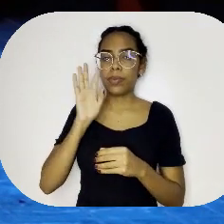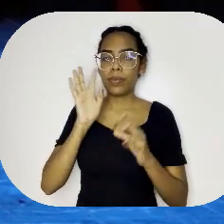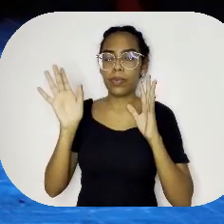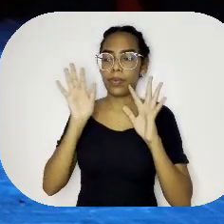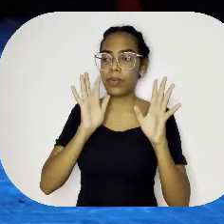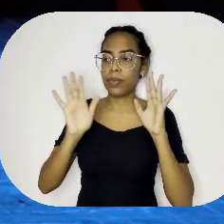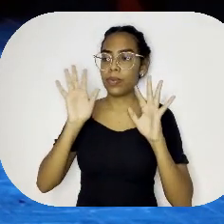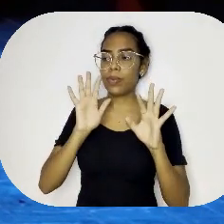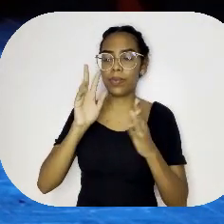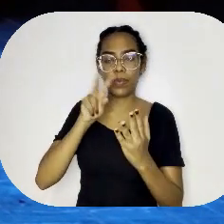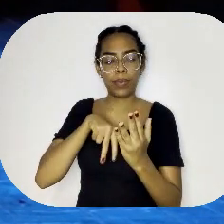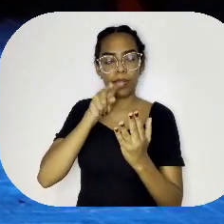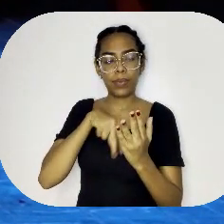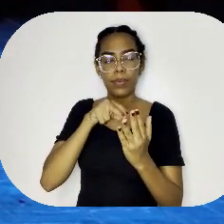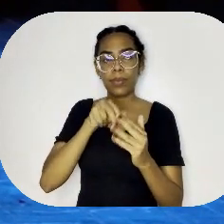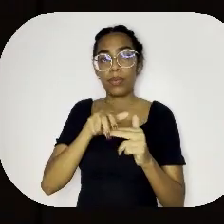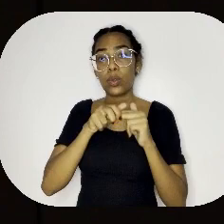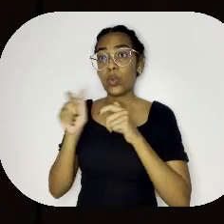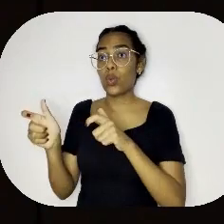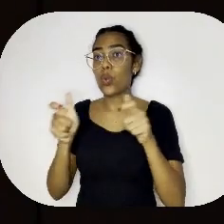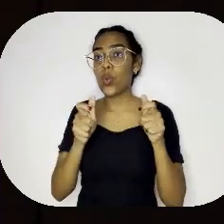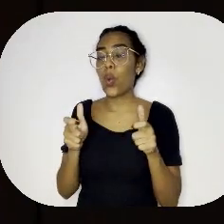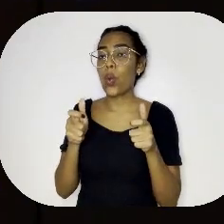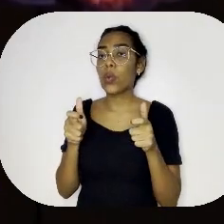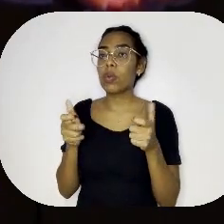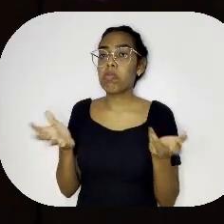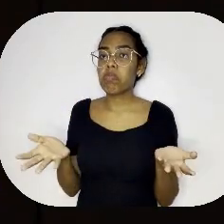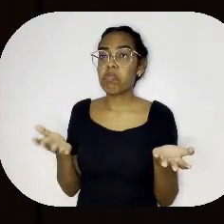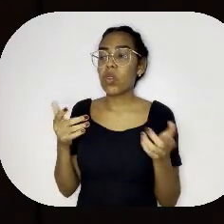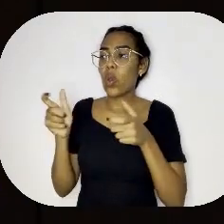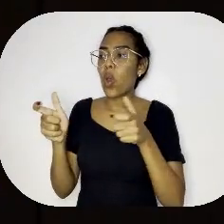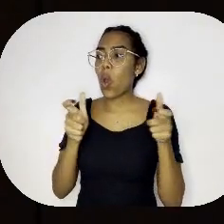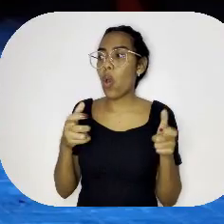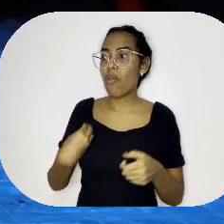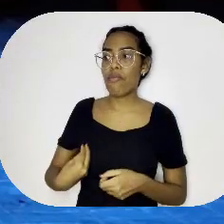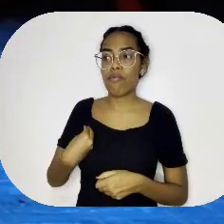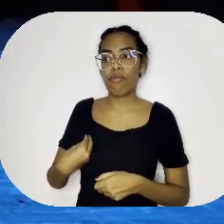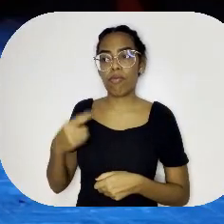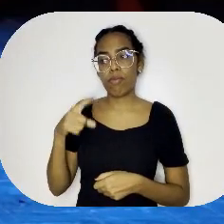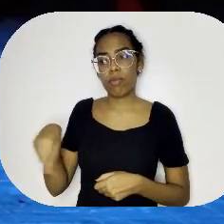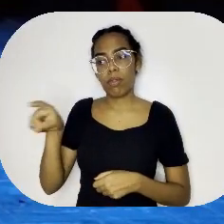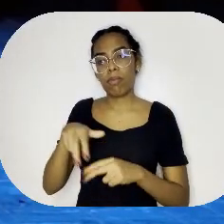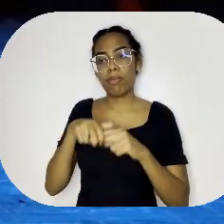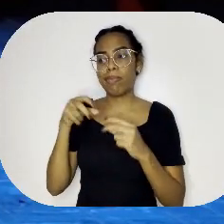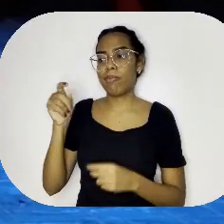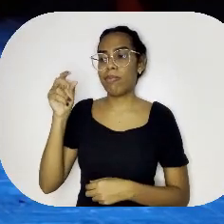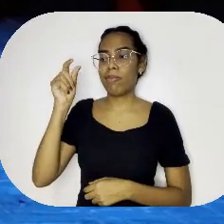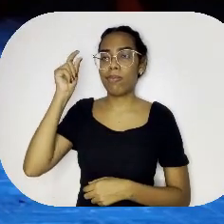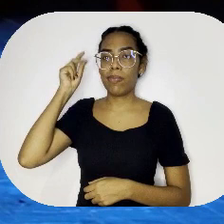lendo Charles Baudelaire ou seus discípulos, onde quer que eles estejam, ou melhor, onde quer que eles tenham estado, e há muito,